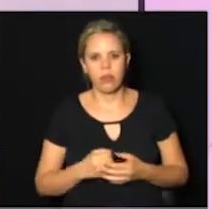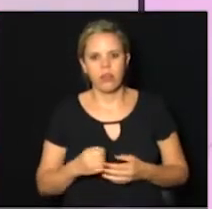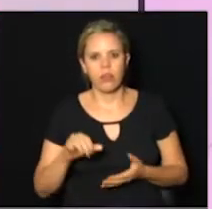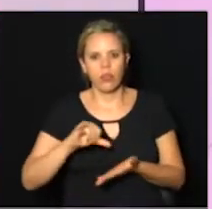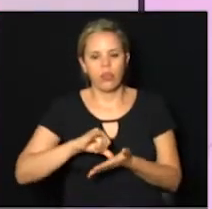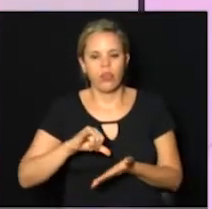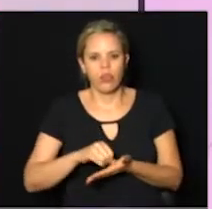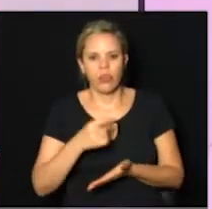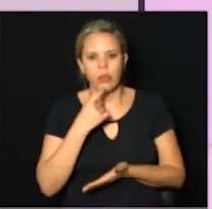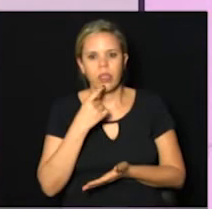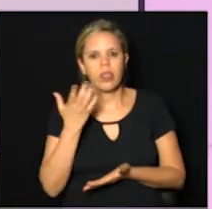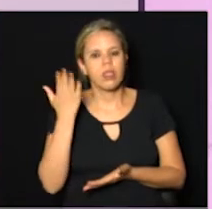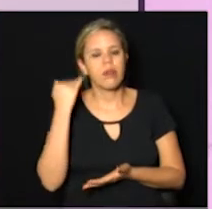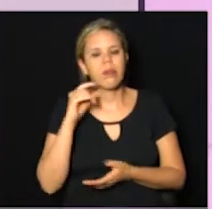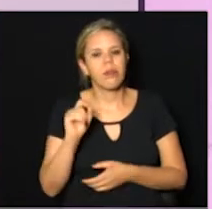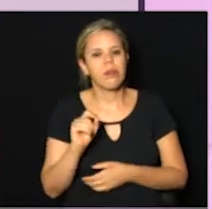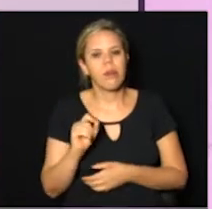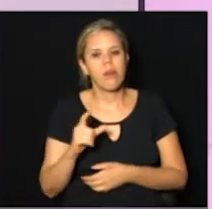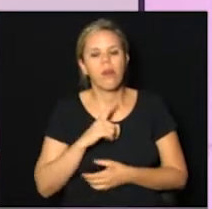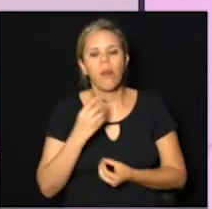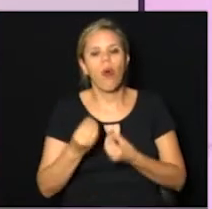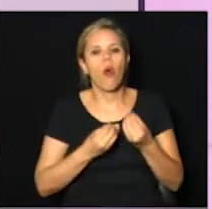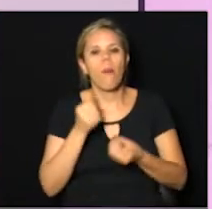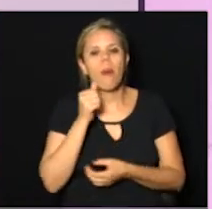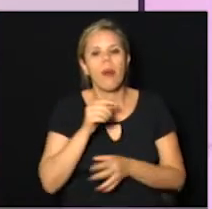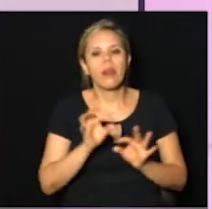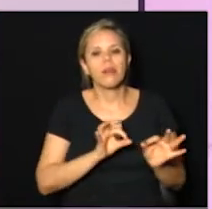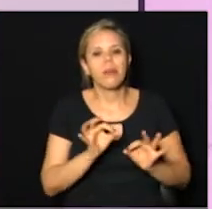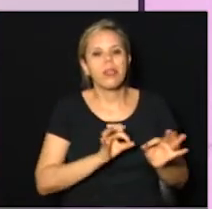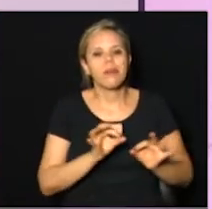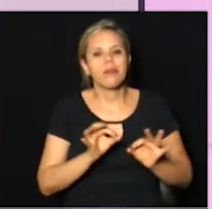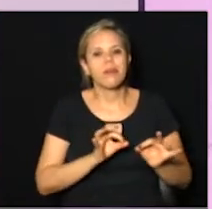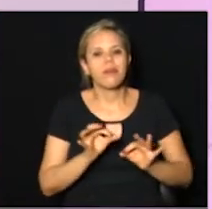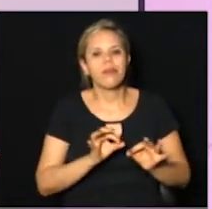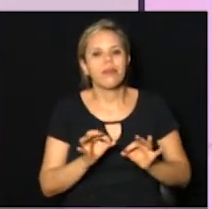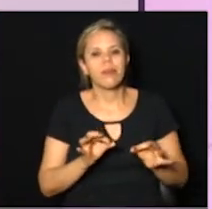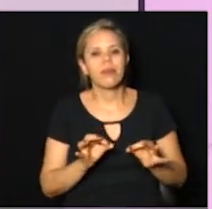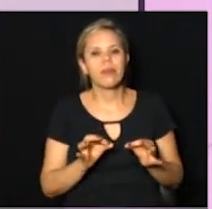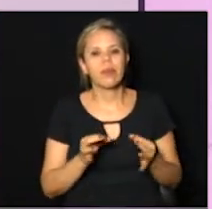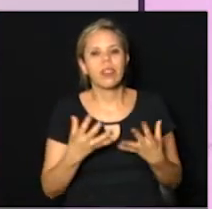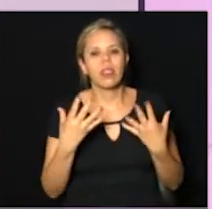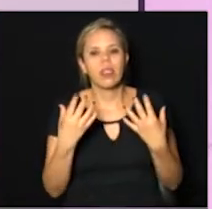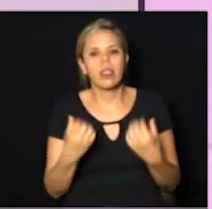saber o seguinte: tem como a mulher se preparar para encarar a menopausa?